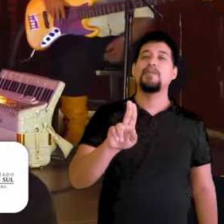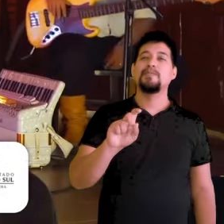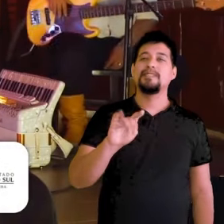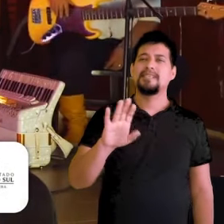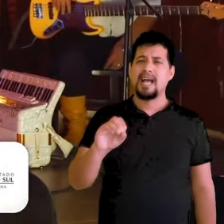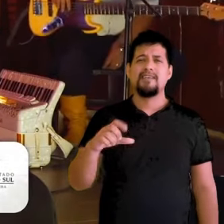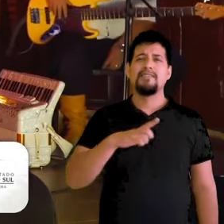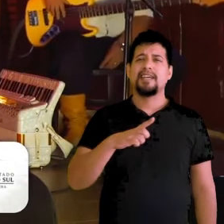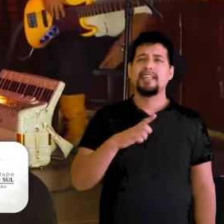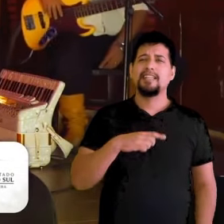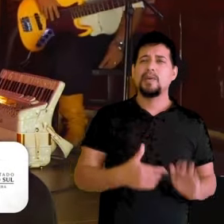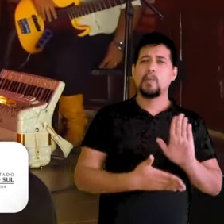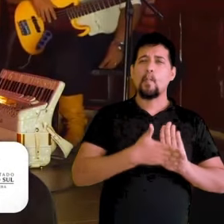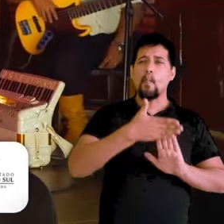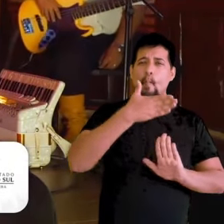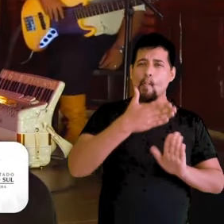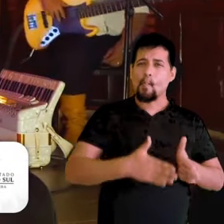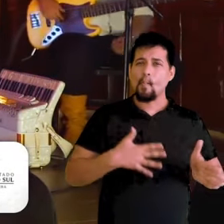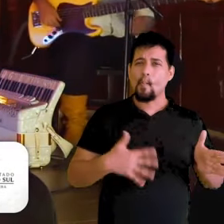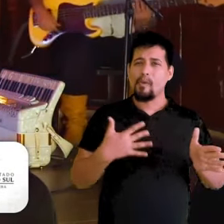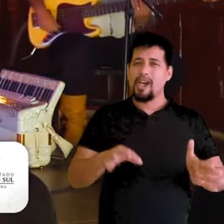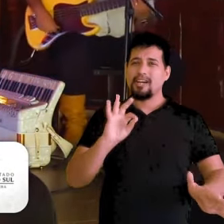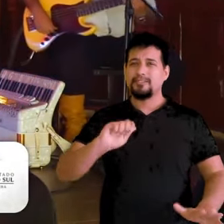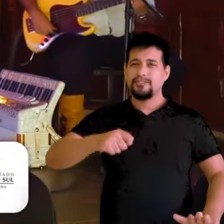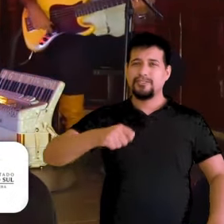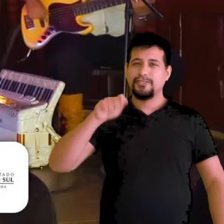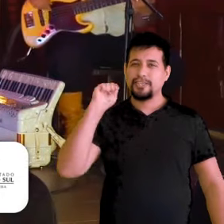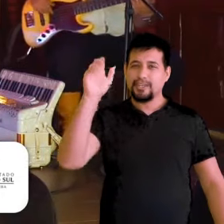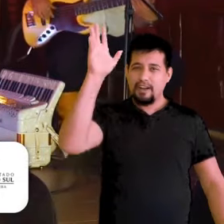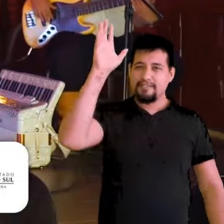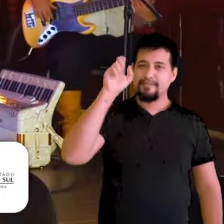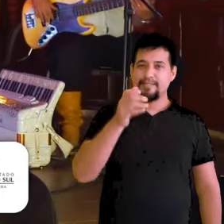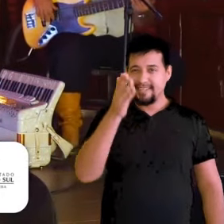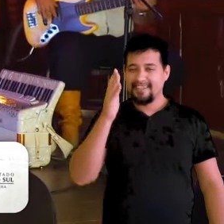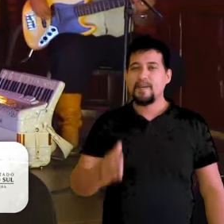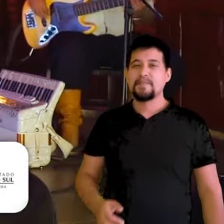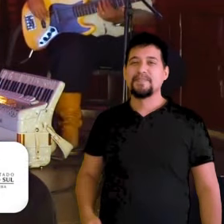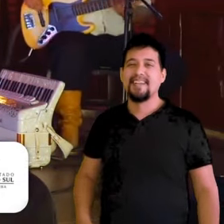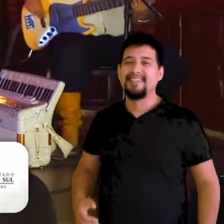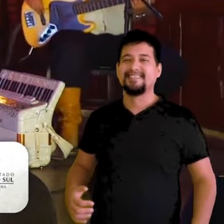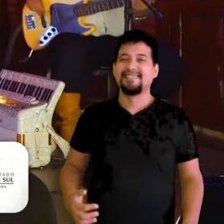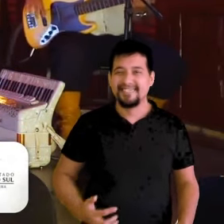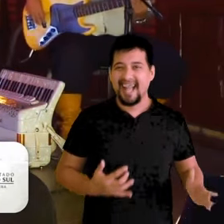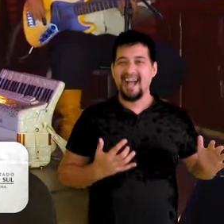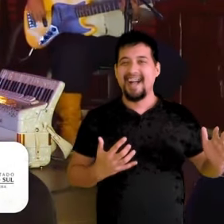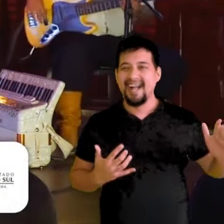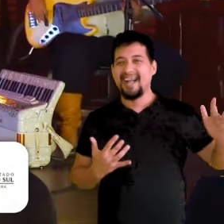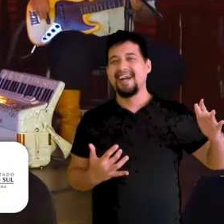colega Gustavo Tapejara, que fala, tem os dedos lisos. Ah. Atire a chave contigo, parceiro velho.